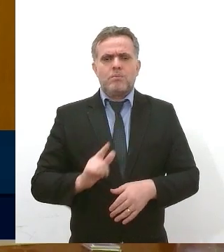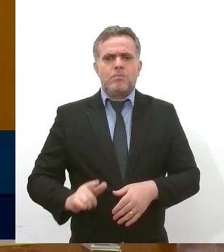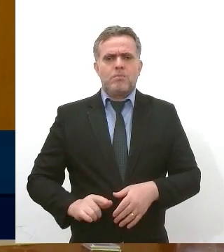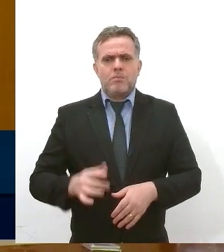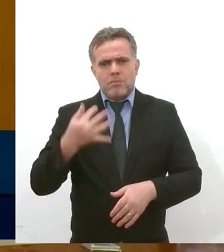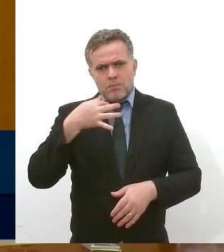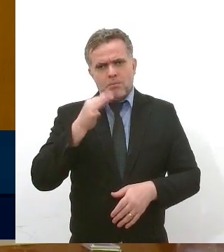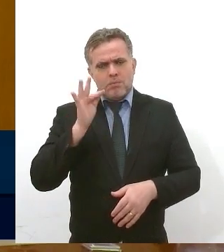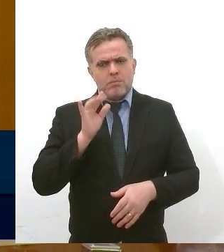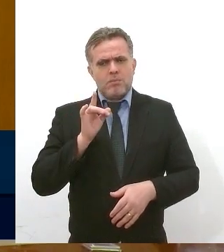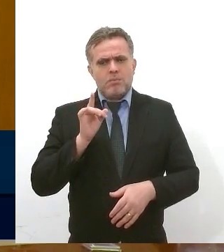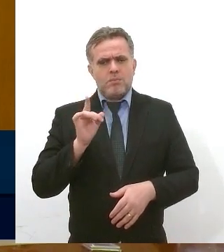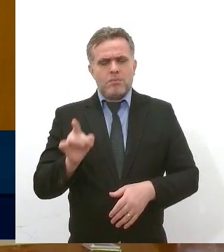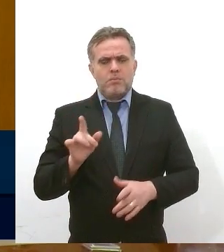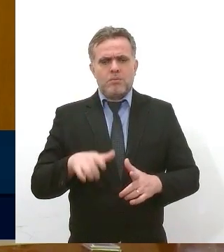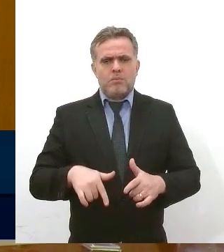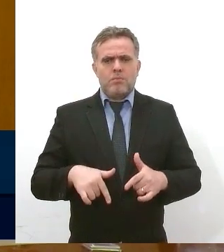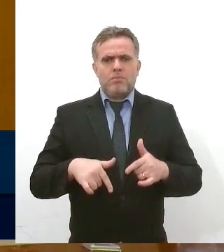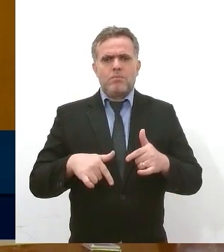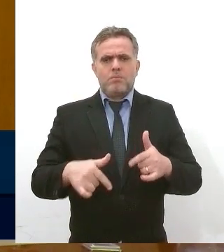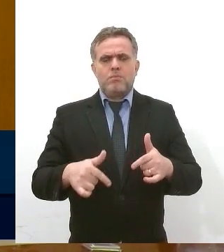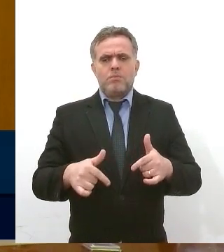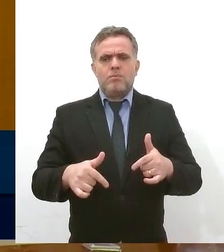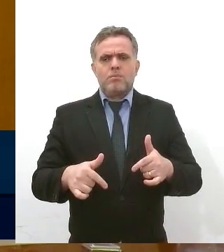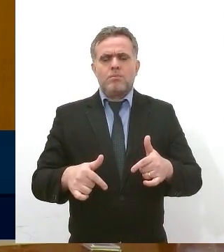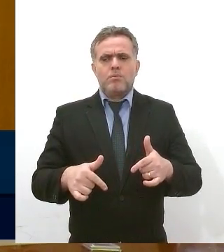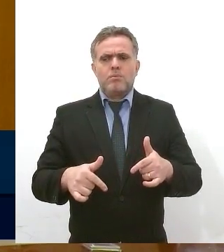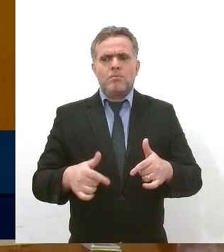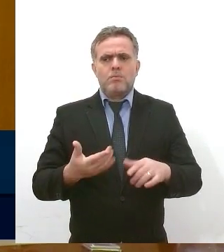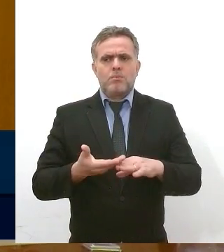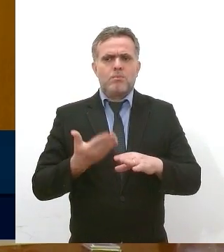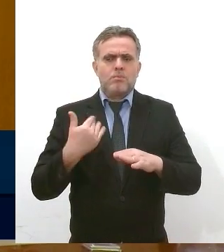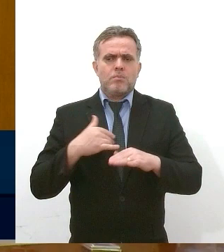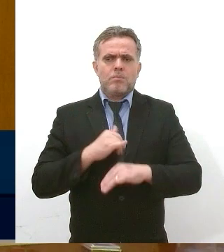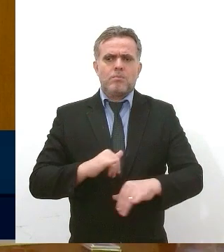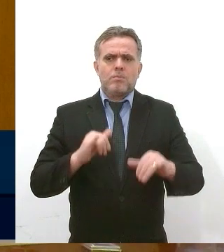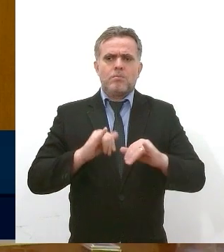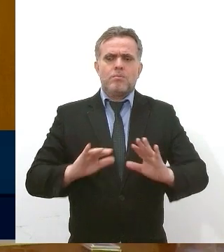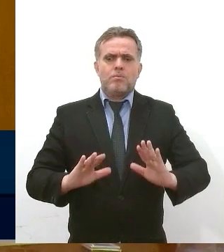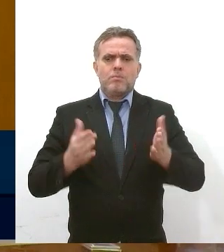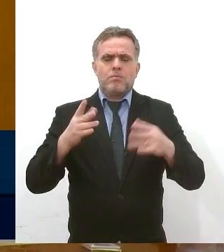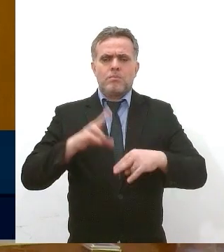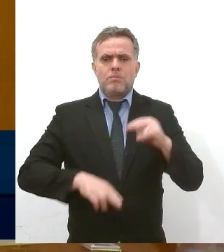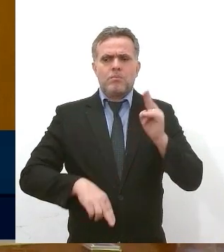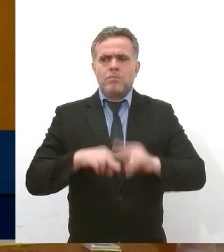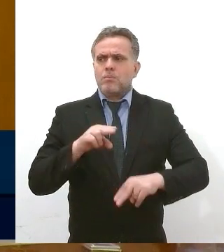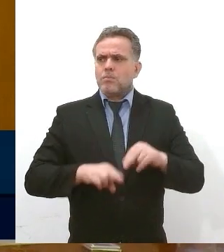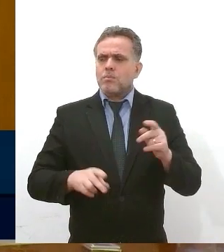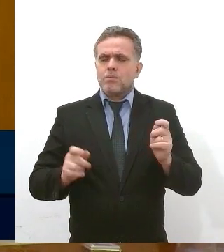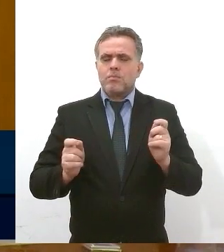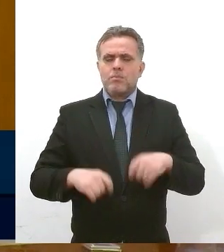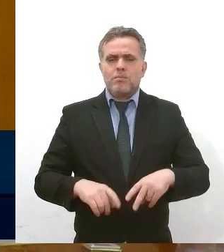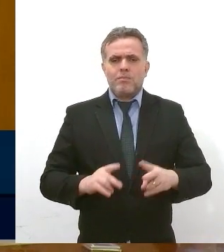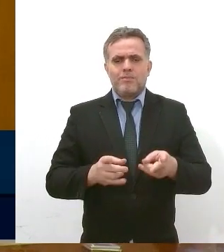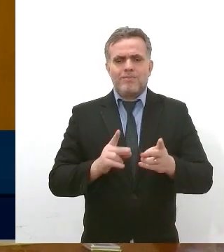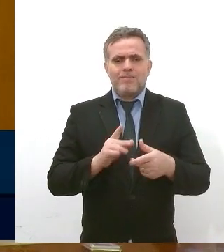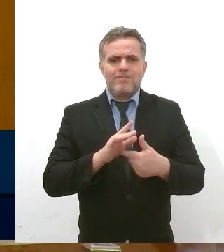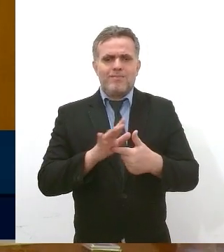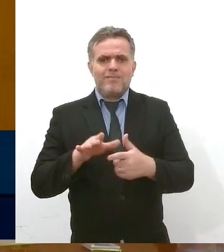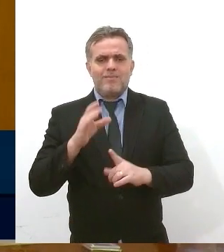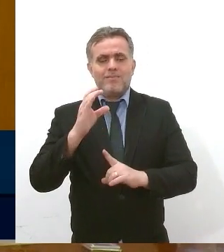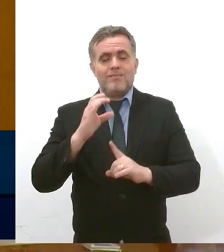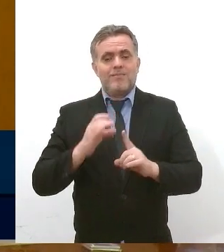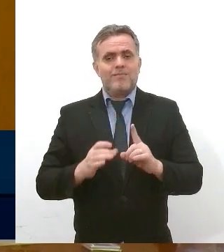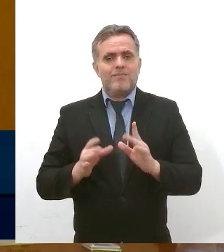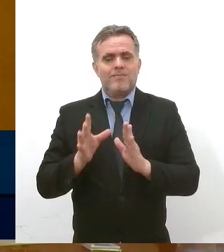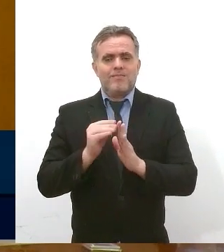pela recente divulgação do projeto dos festejos juninos, integrado ao lançamento do calendário turístico. Uma ação que